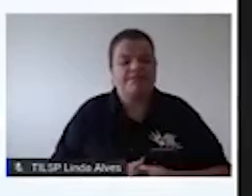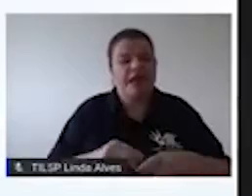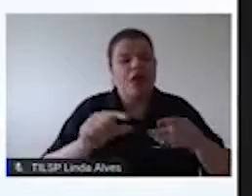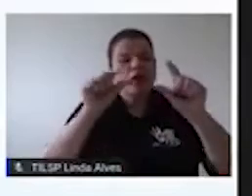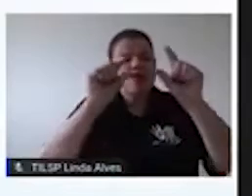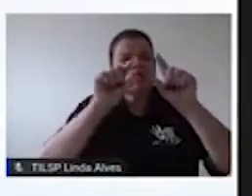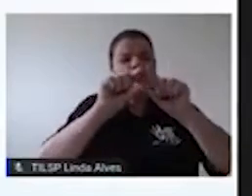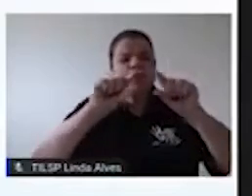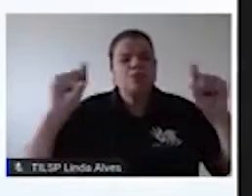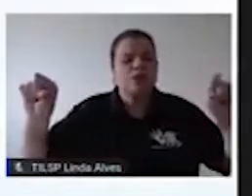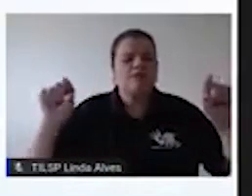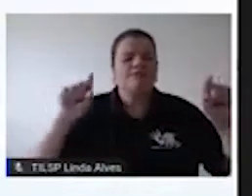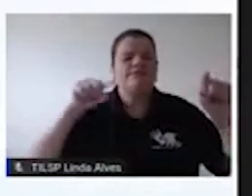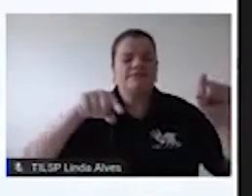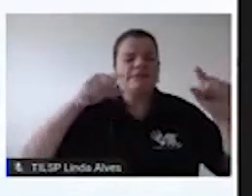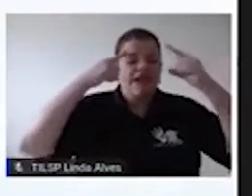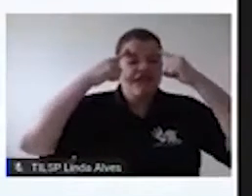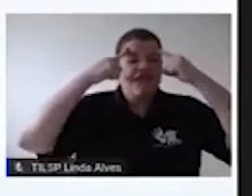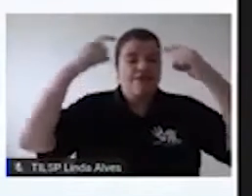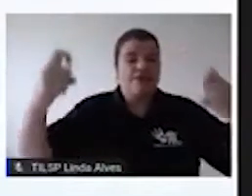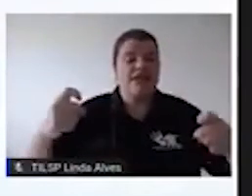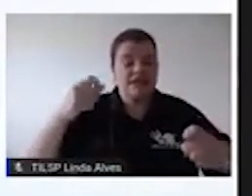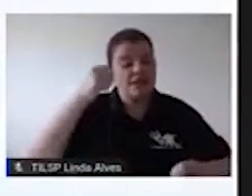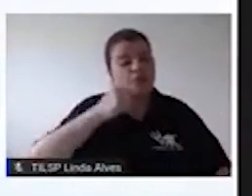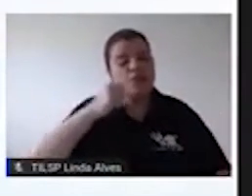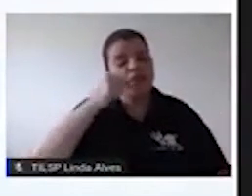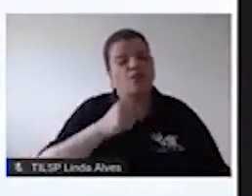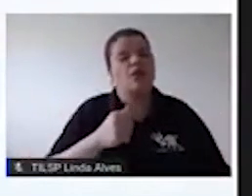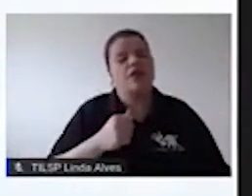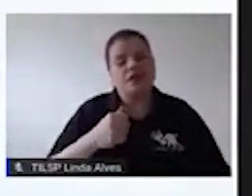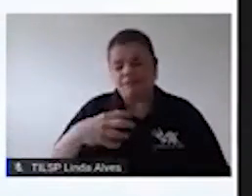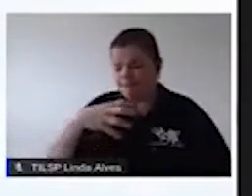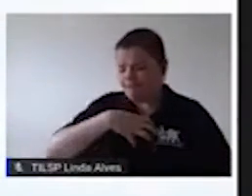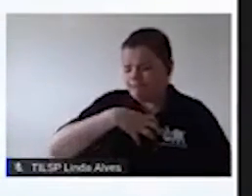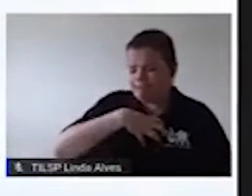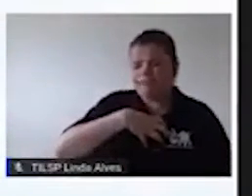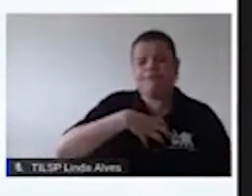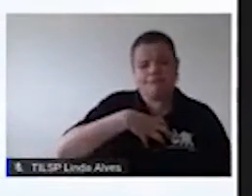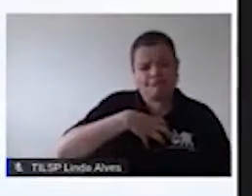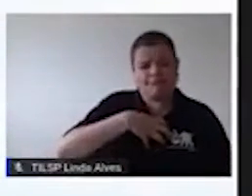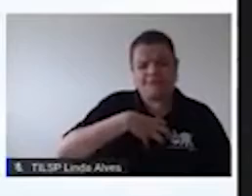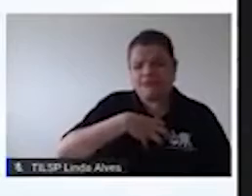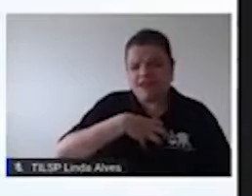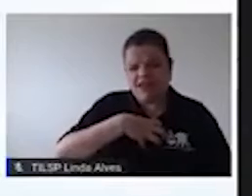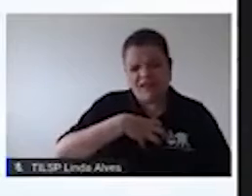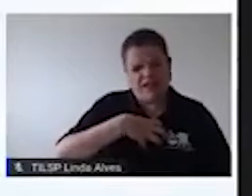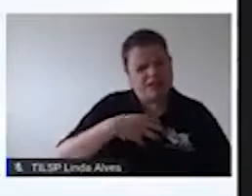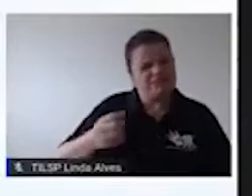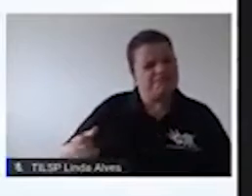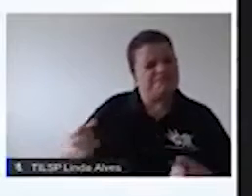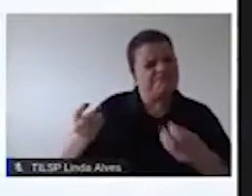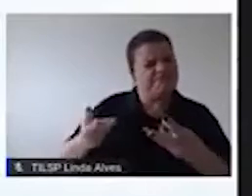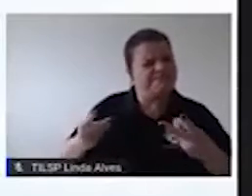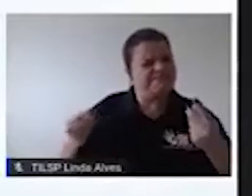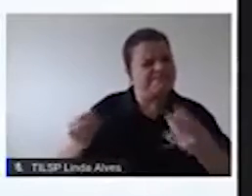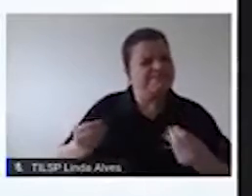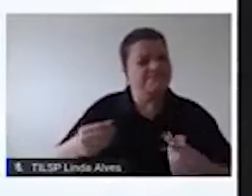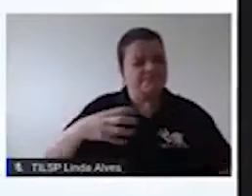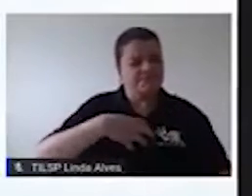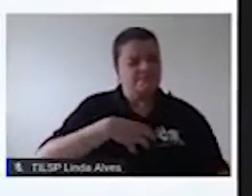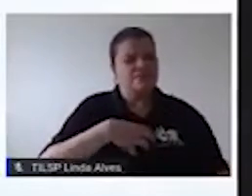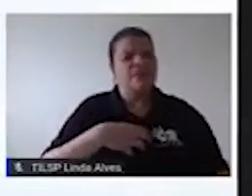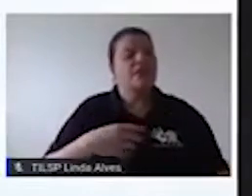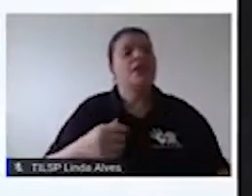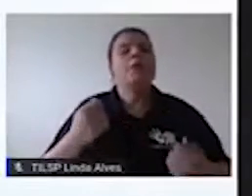questão da violência. Quando a mulher tem essa situação, ela pode ter um período de afastamento que